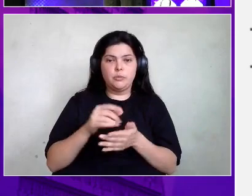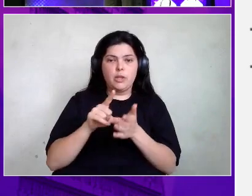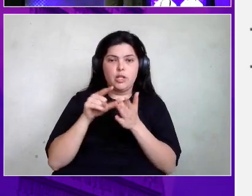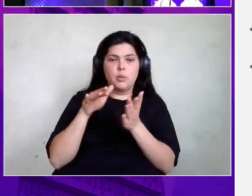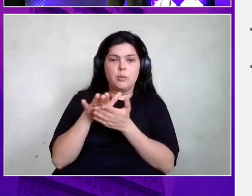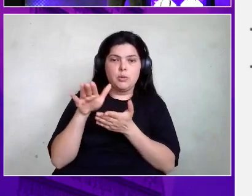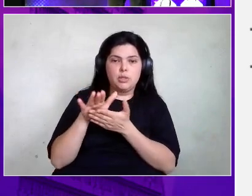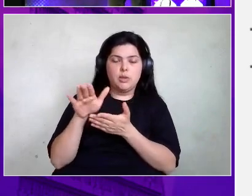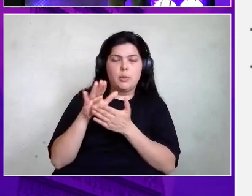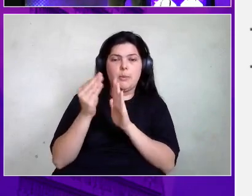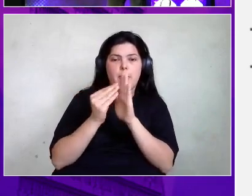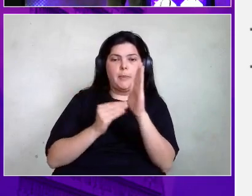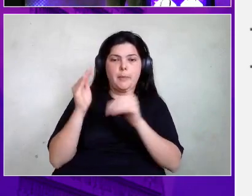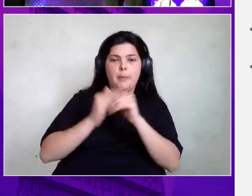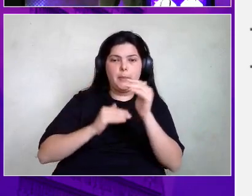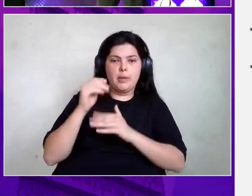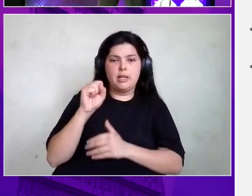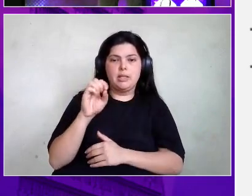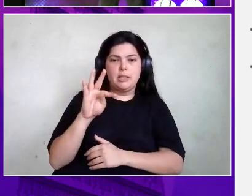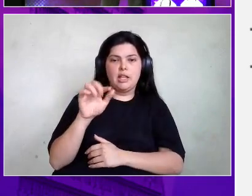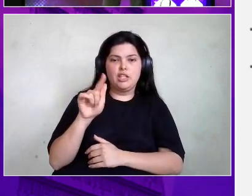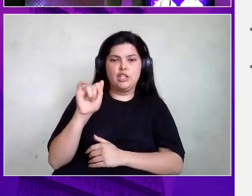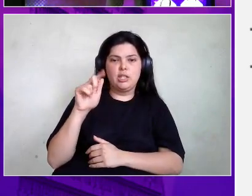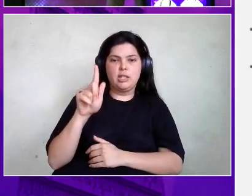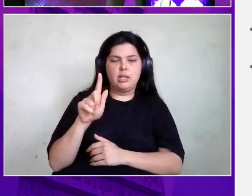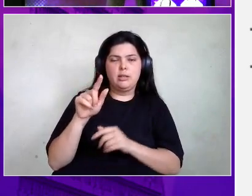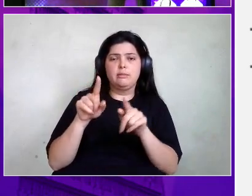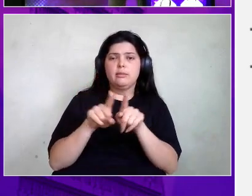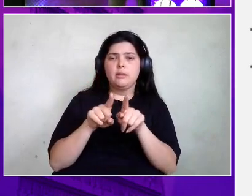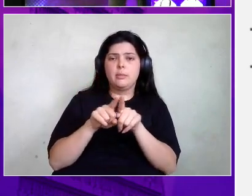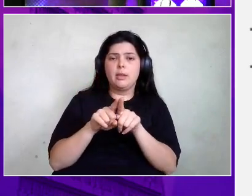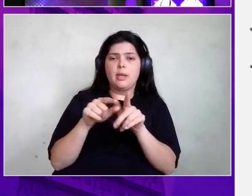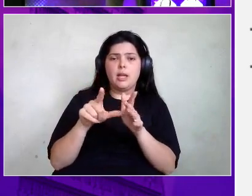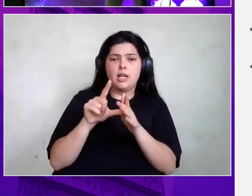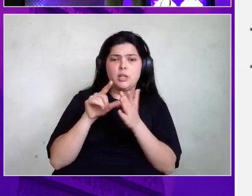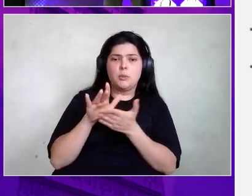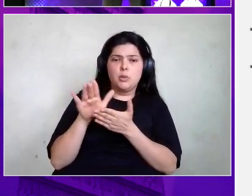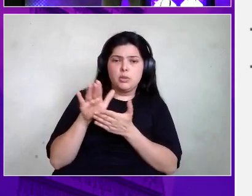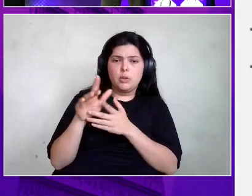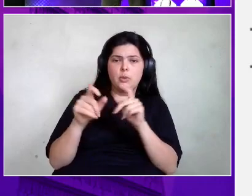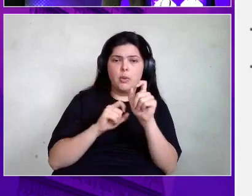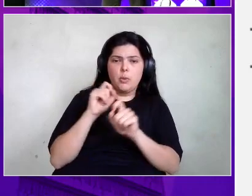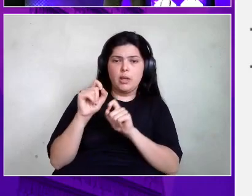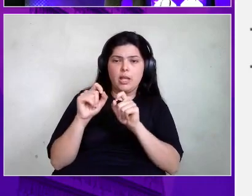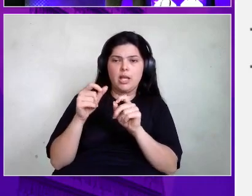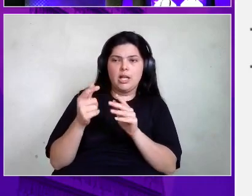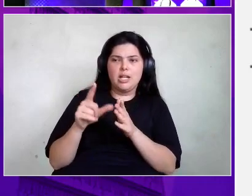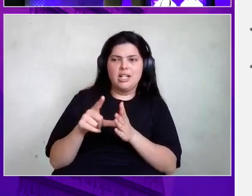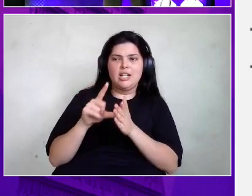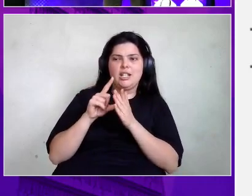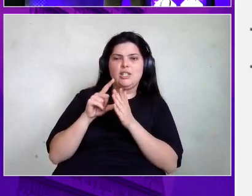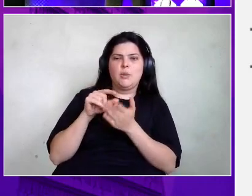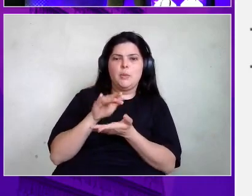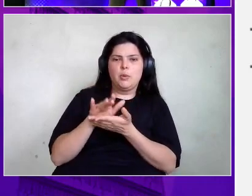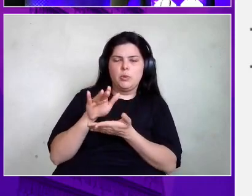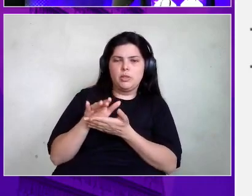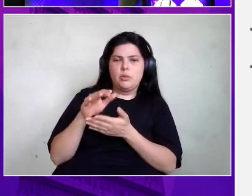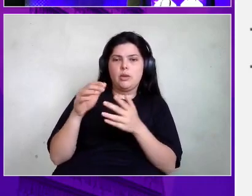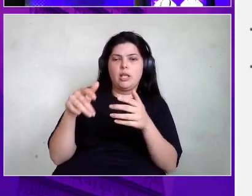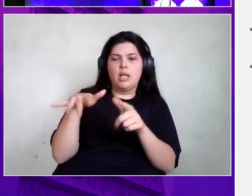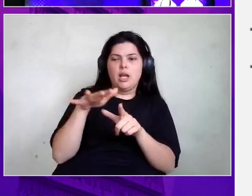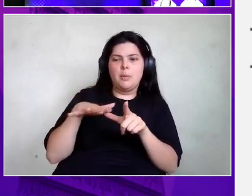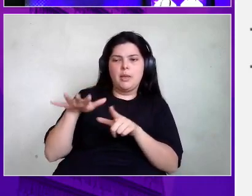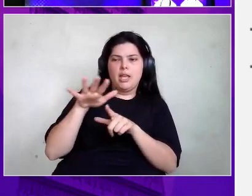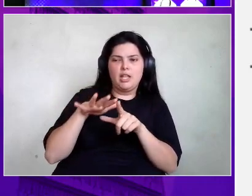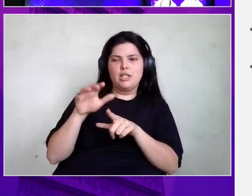ter implantação em staging. E tu vê aqui, pré-produção é o estágio antes de eu chegar à produção. Staging é um ambiente. Poderia ter vários